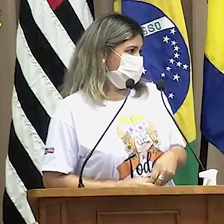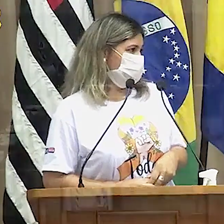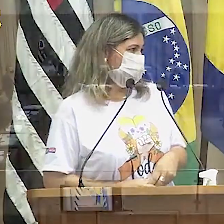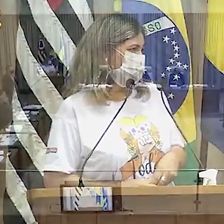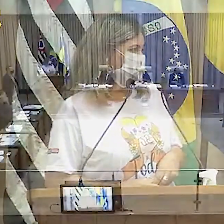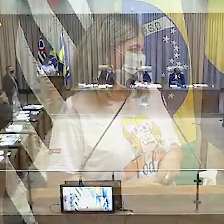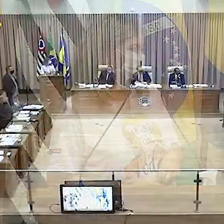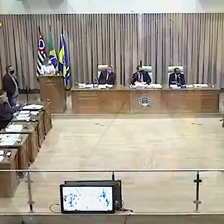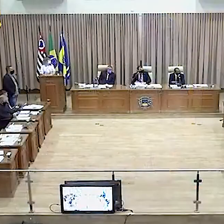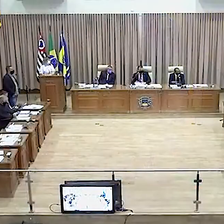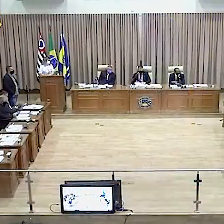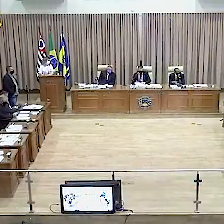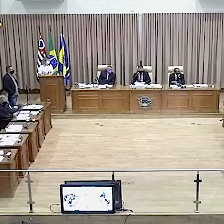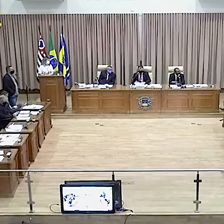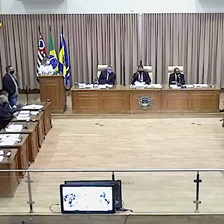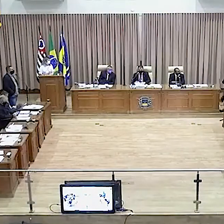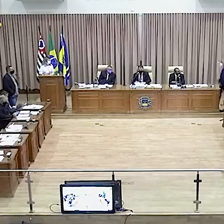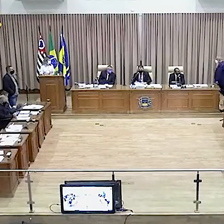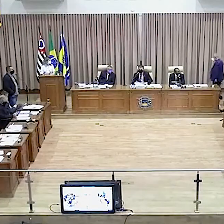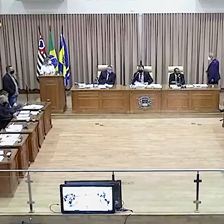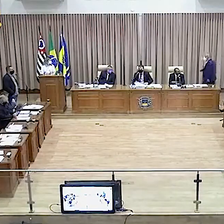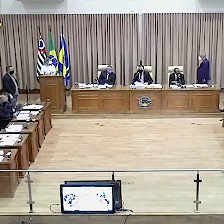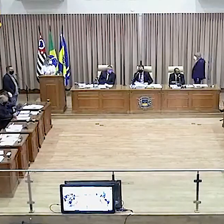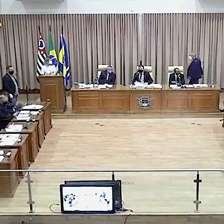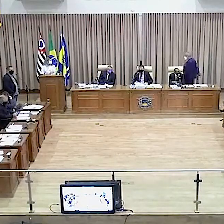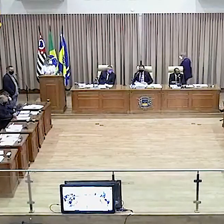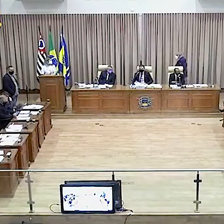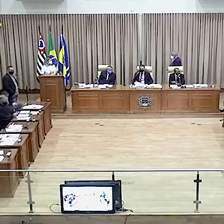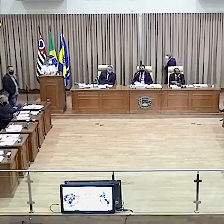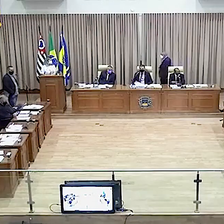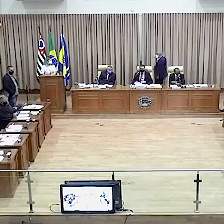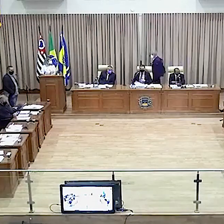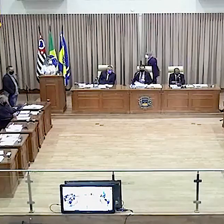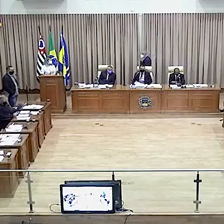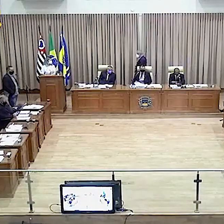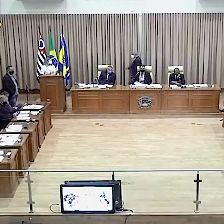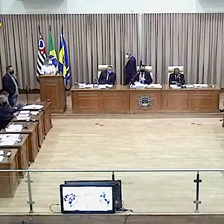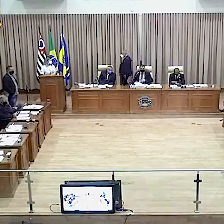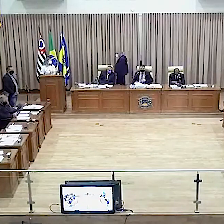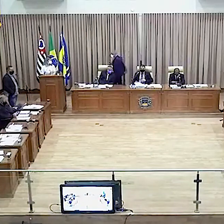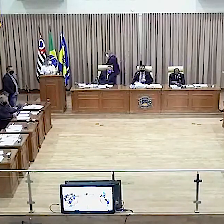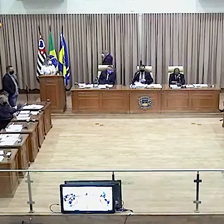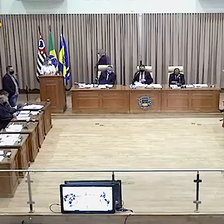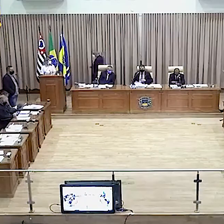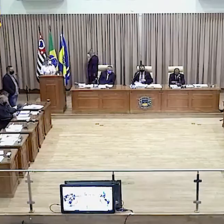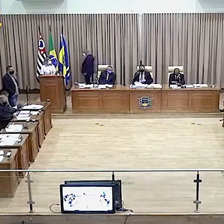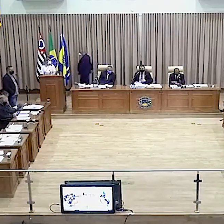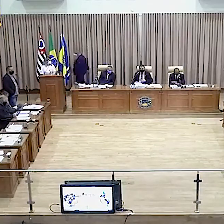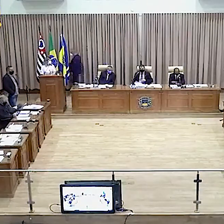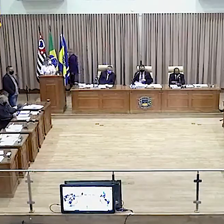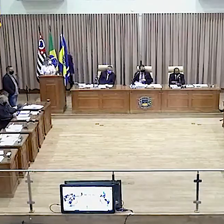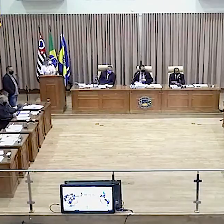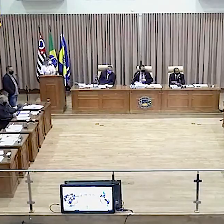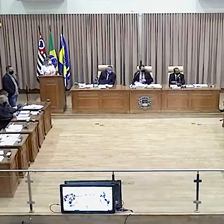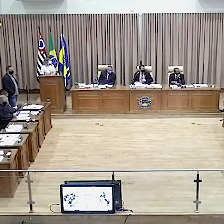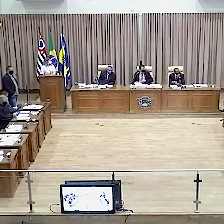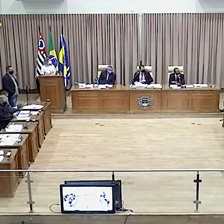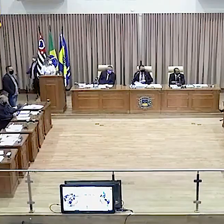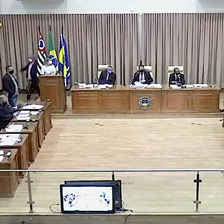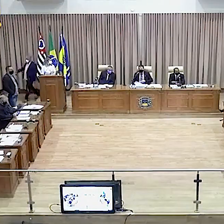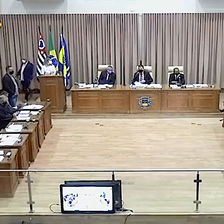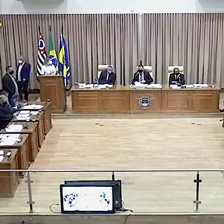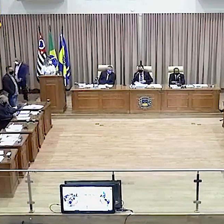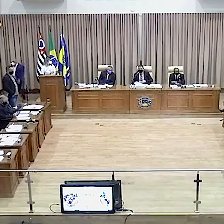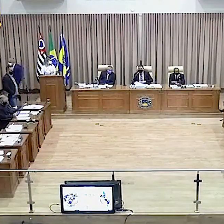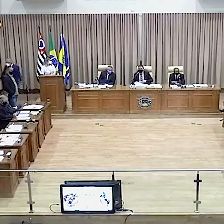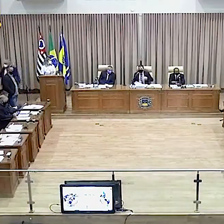Vereador, pode... Um minuto. Parabéns pelo projeto que o CAPS está fazendo. Eu já vim aqui, já falei um pouco, acho que foi semana